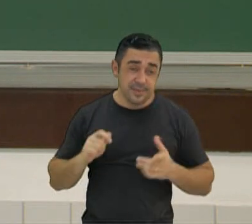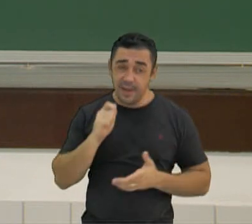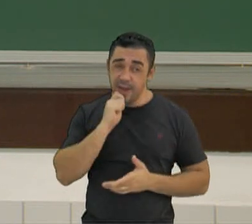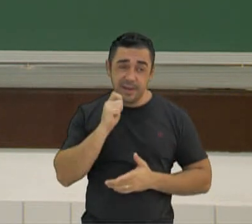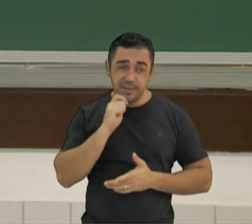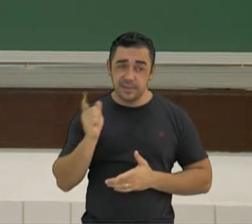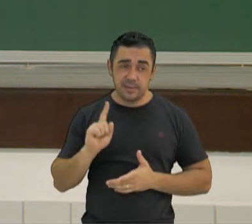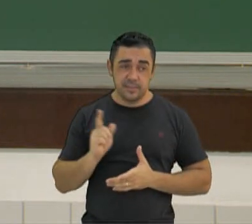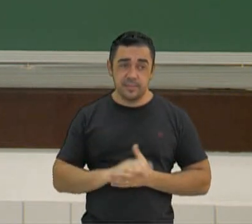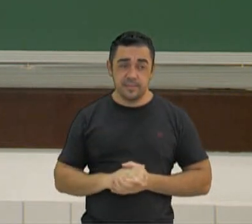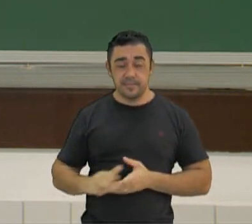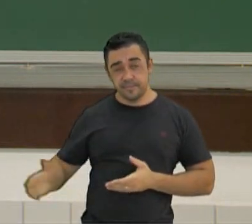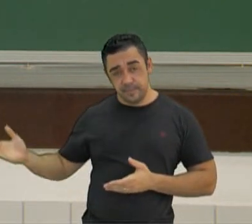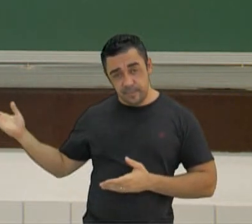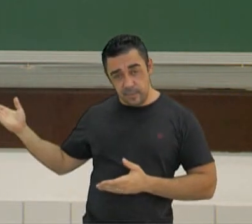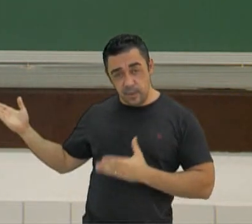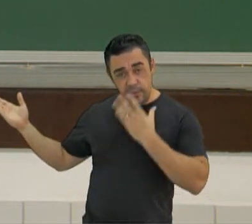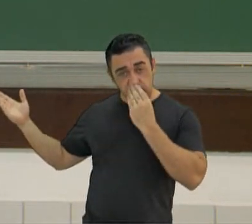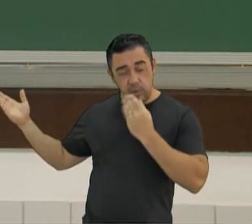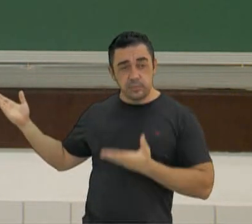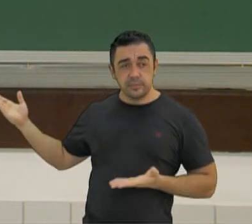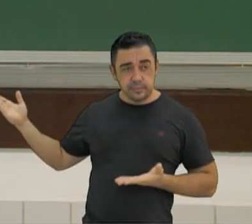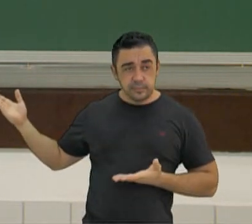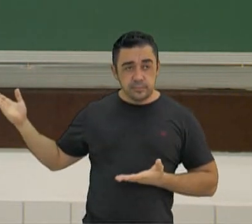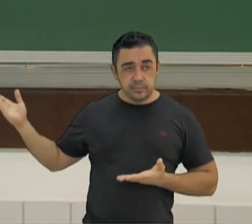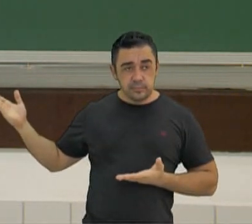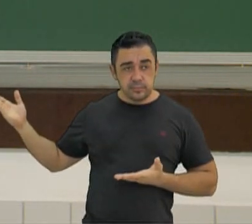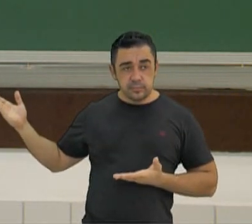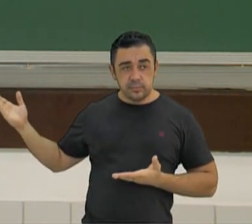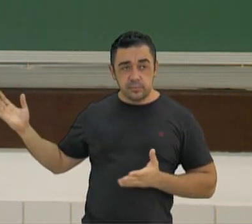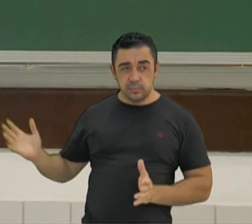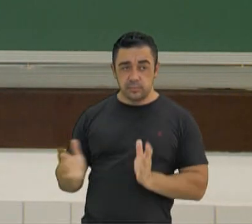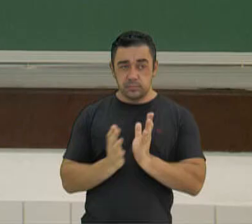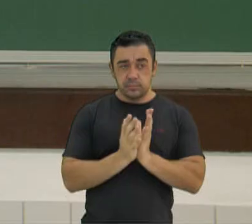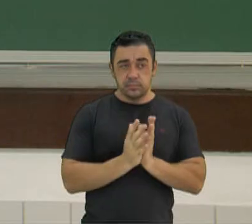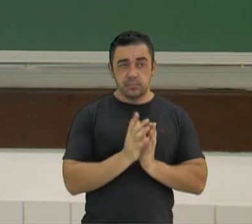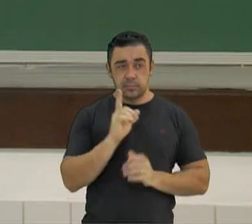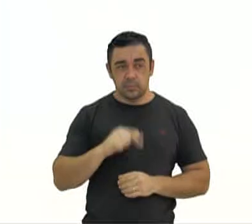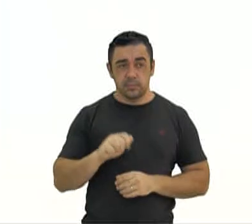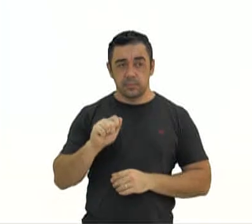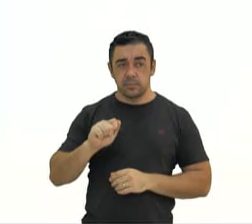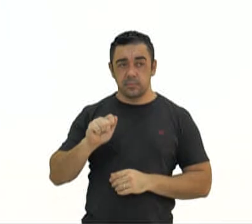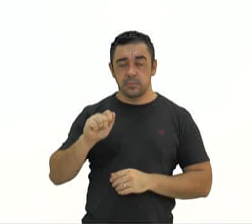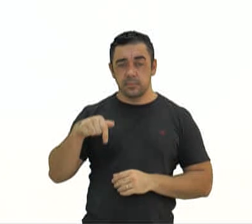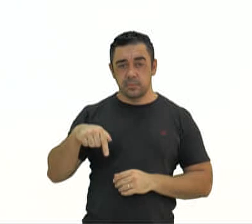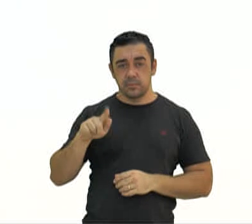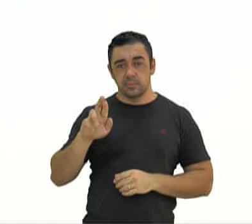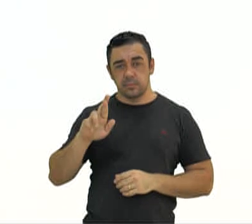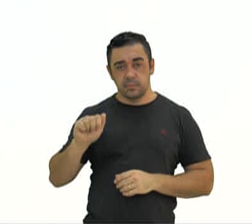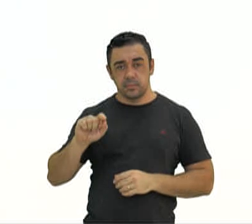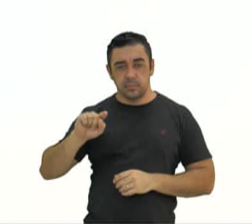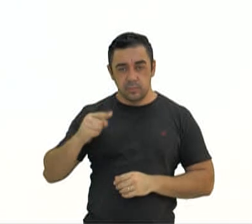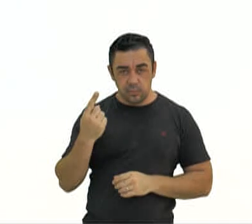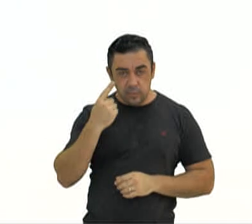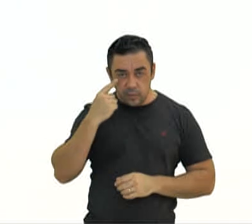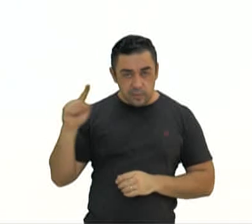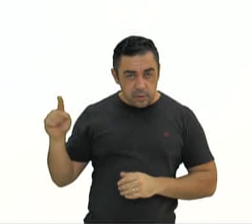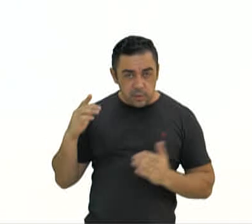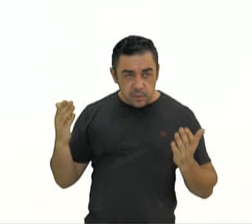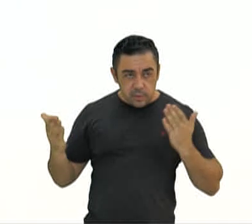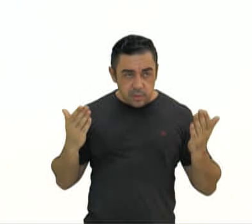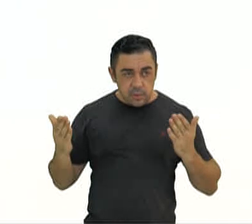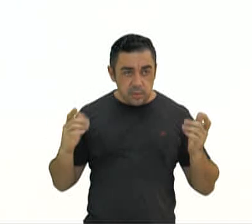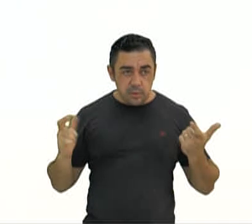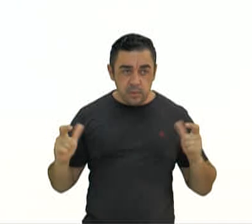infelizmente não foi. Aqui uma imagem de Angra 1 que está inativa. Veja que em termos de espaço, comparando com